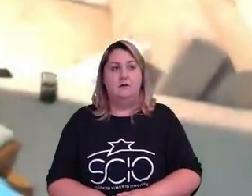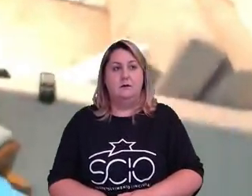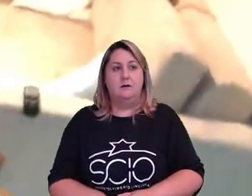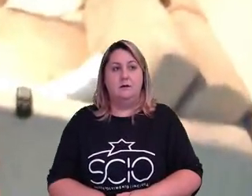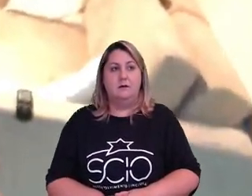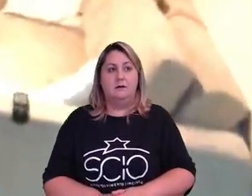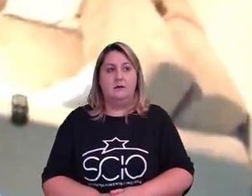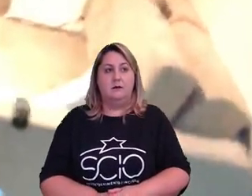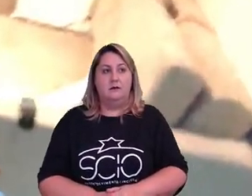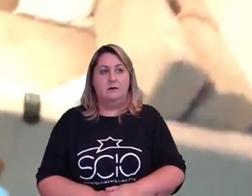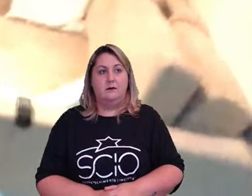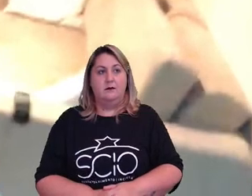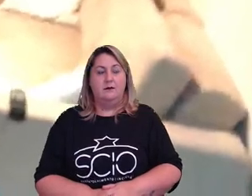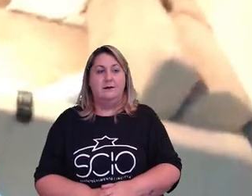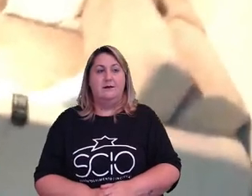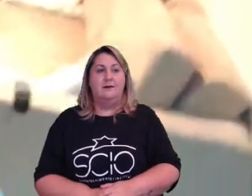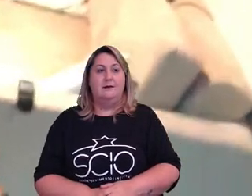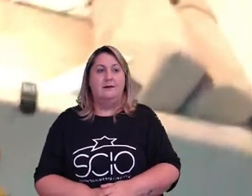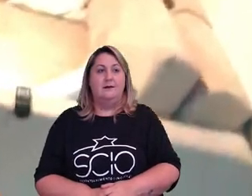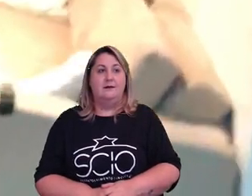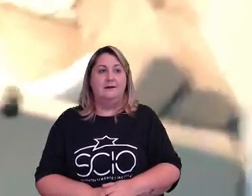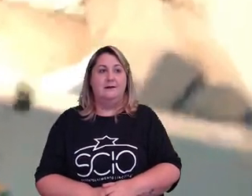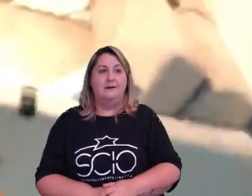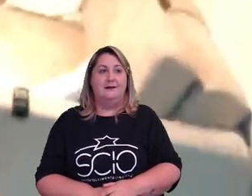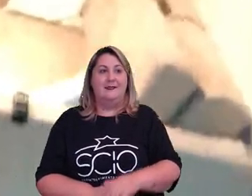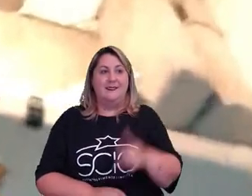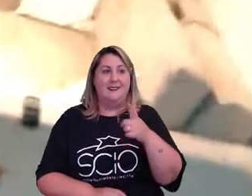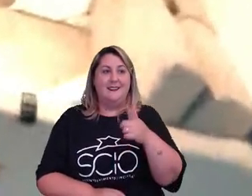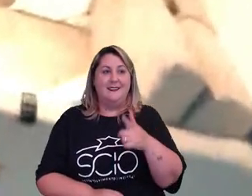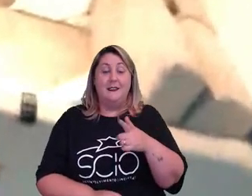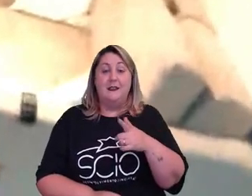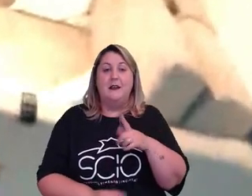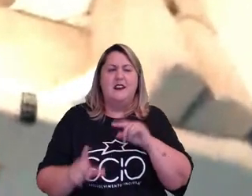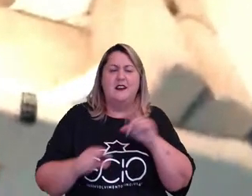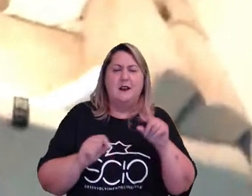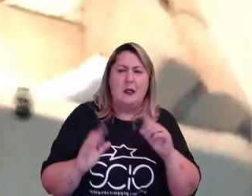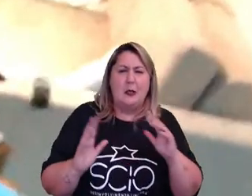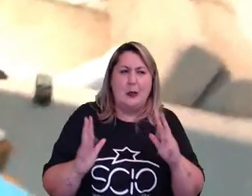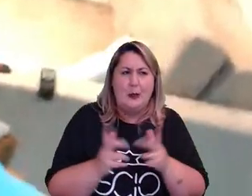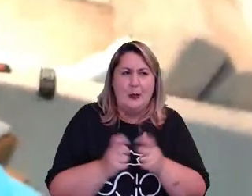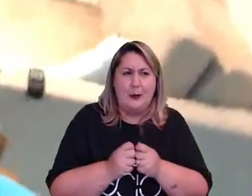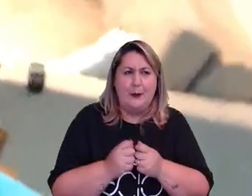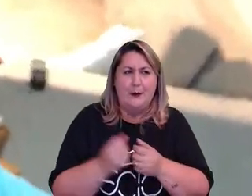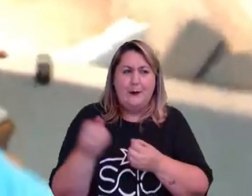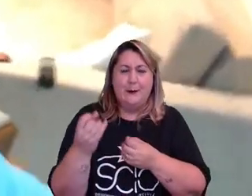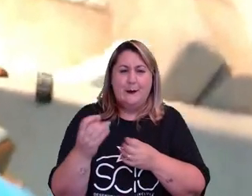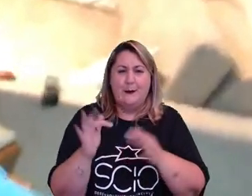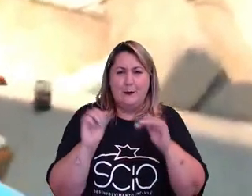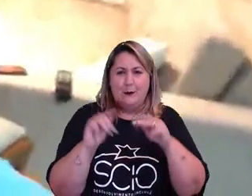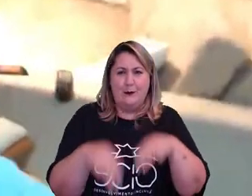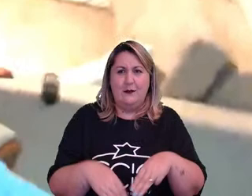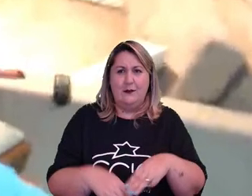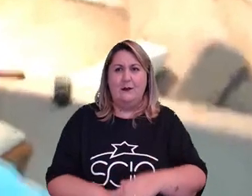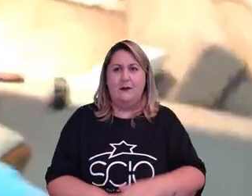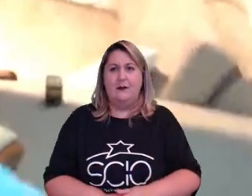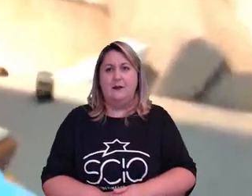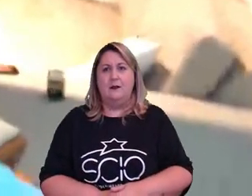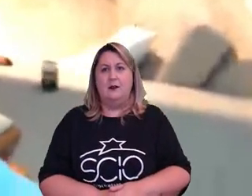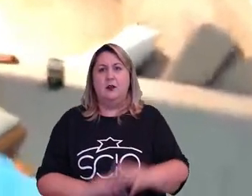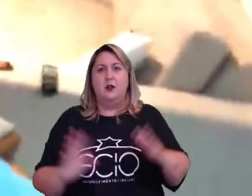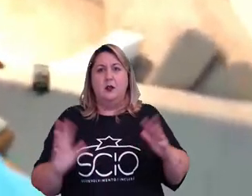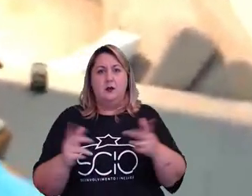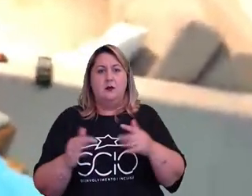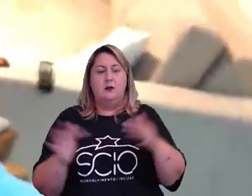Ângelo, que isso, acho que eu, tipo, não tenho essa pretensão toda de mandar a mensagem final. Acho que todo mundo está